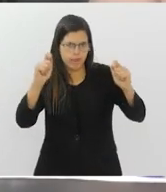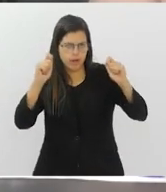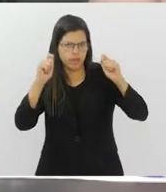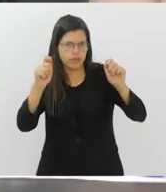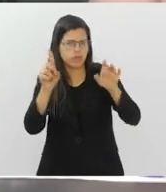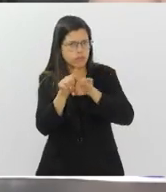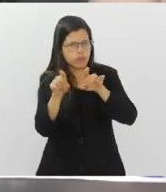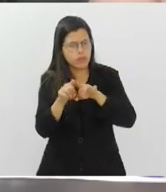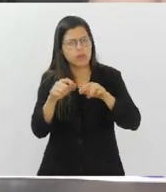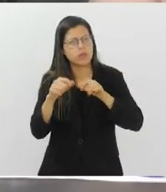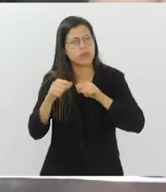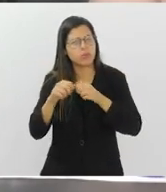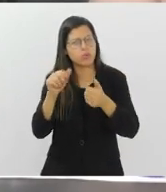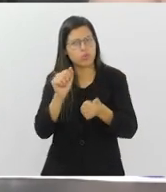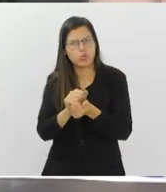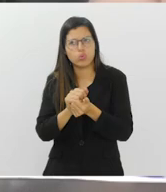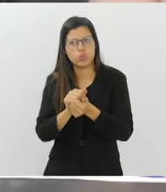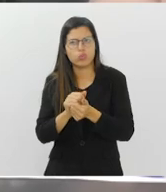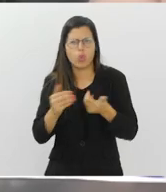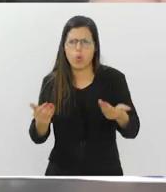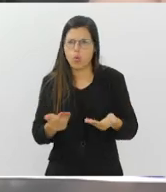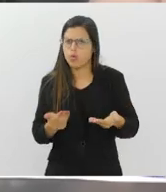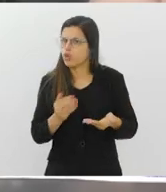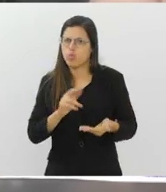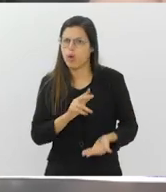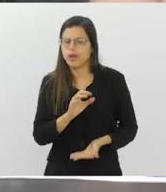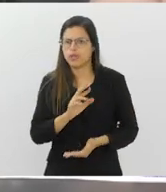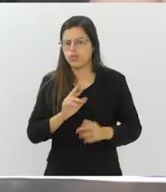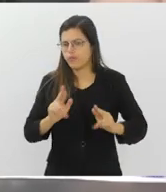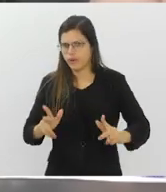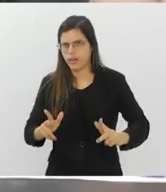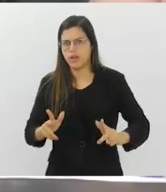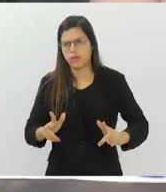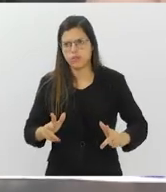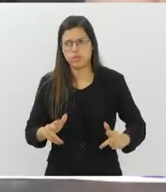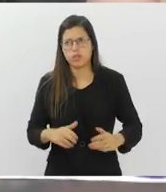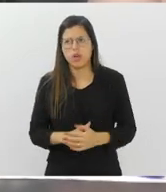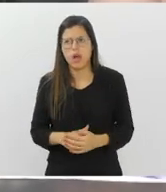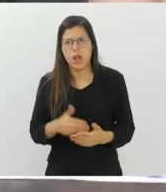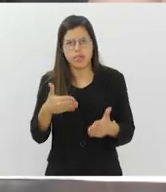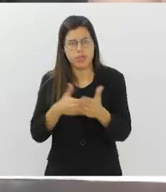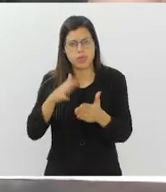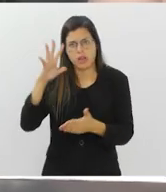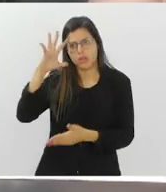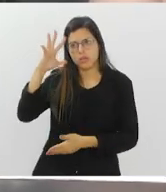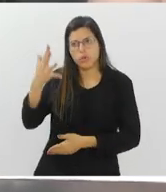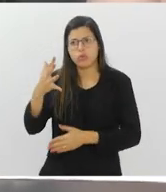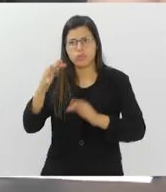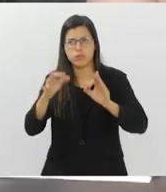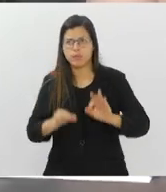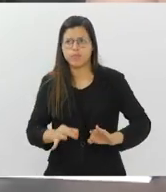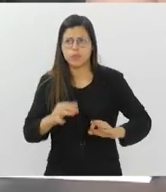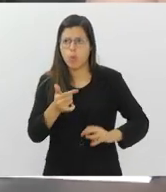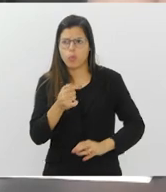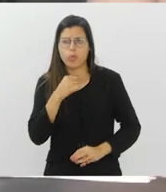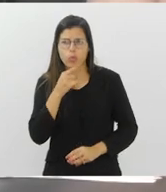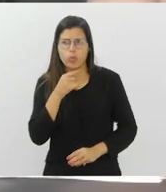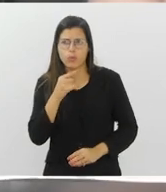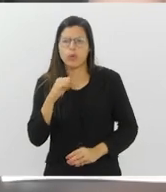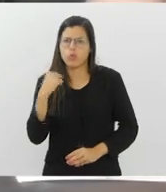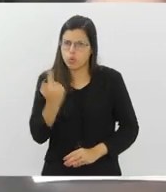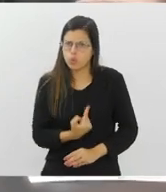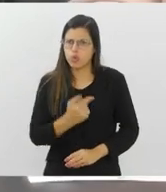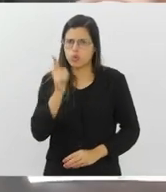fizemos juntos, e não será diferente nesse caminho até a solução que, com certeza, não há dúvida nenhuma, nós vamos